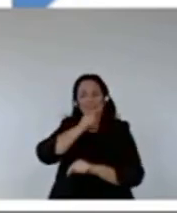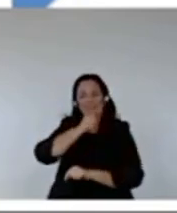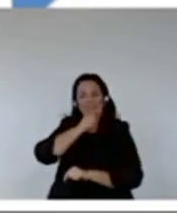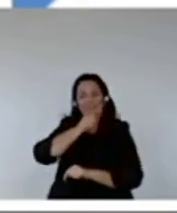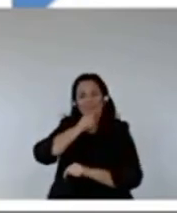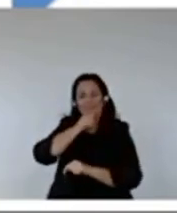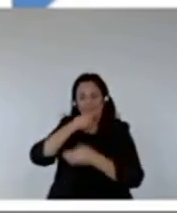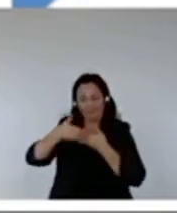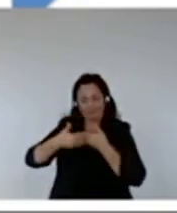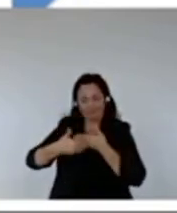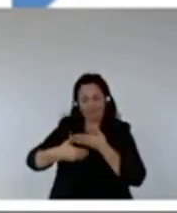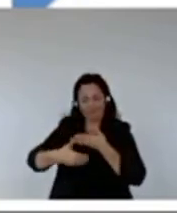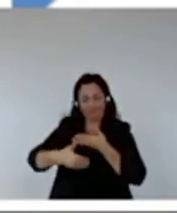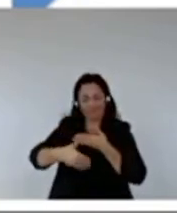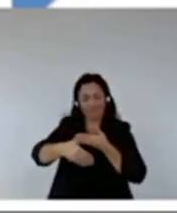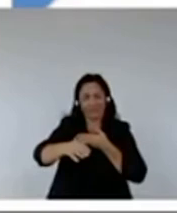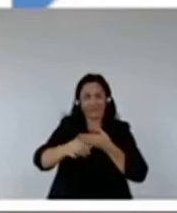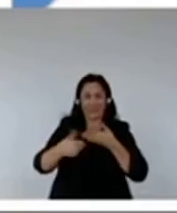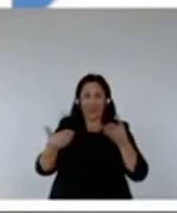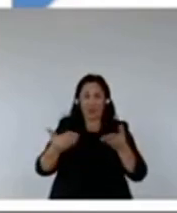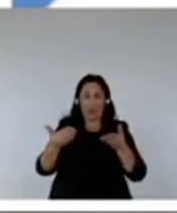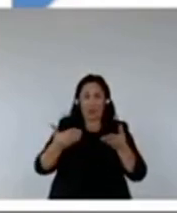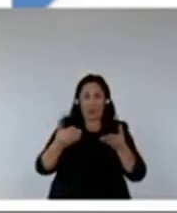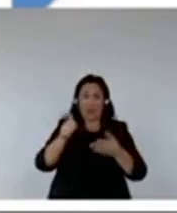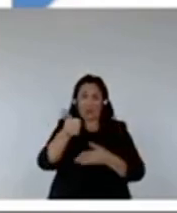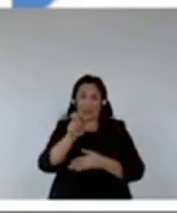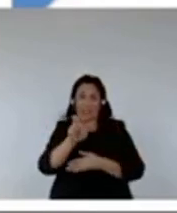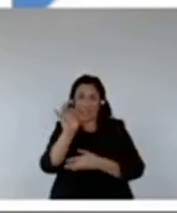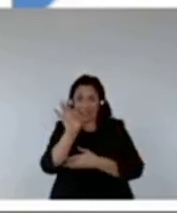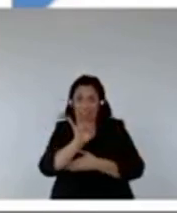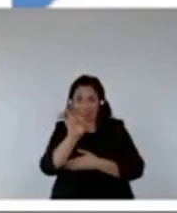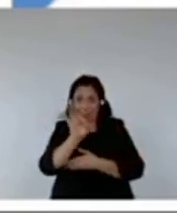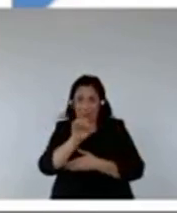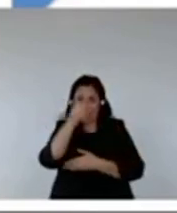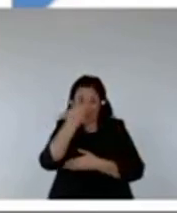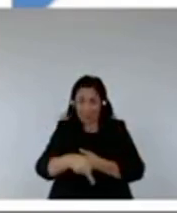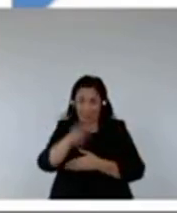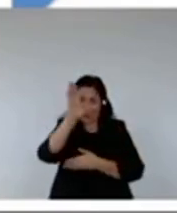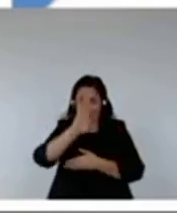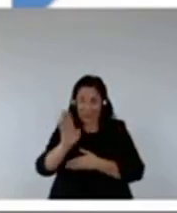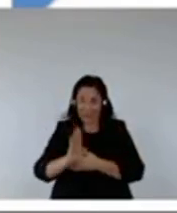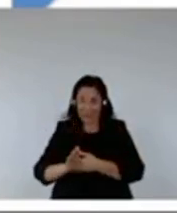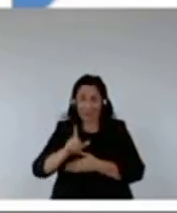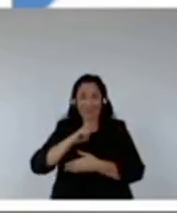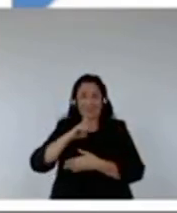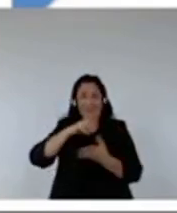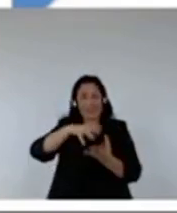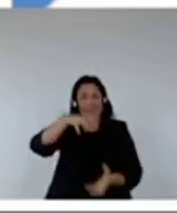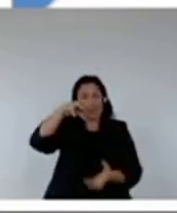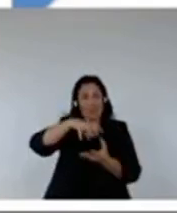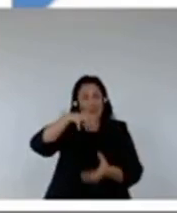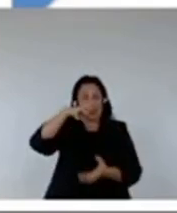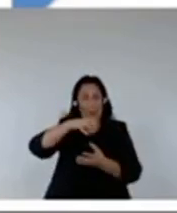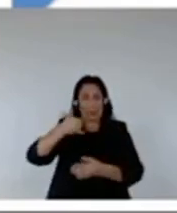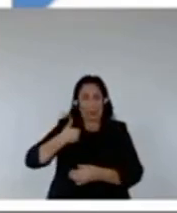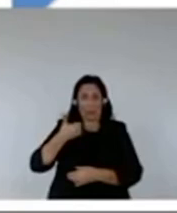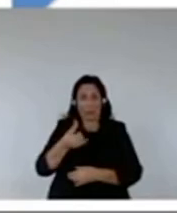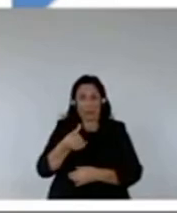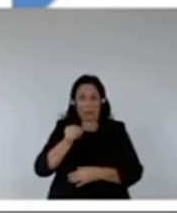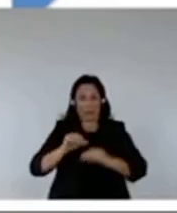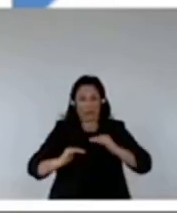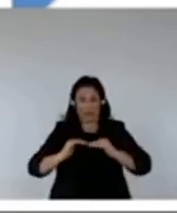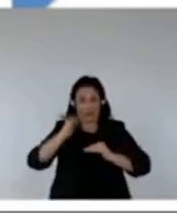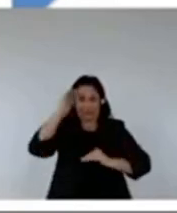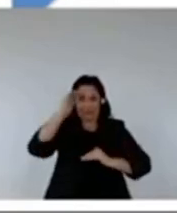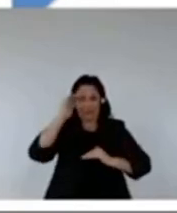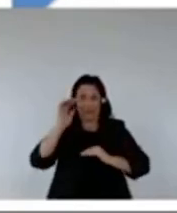nós somos aí de quase 15% de pessoas acima de 60 anos e vamos conseguir muito mais, tá certo? O segundo direito foi